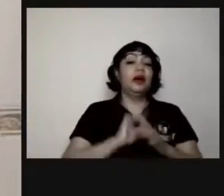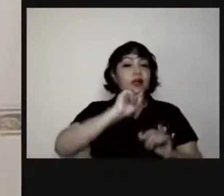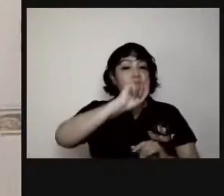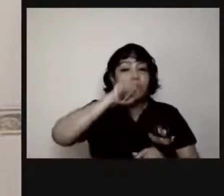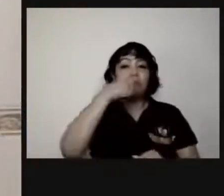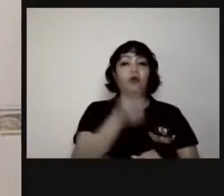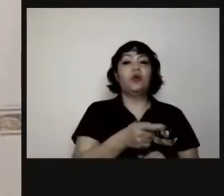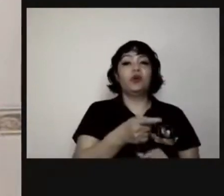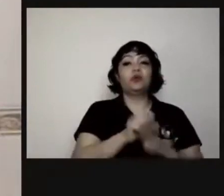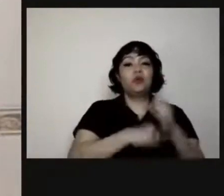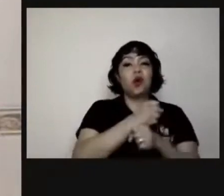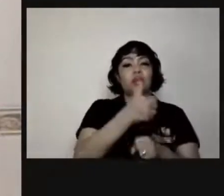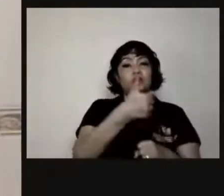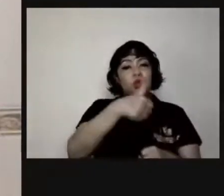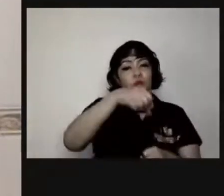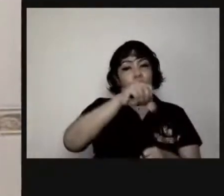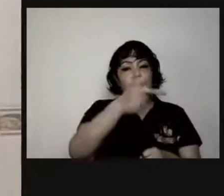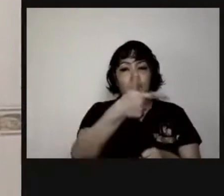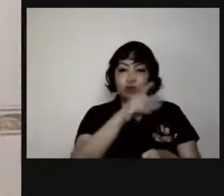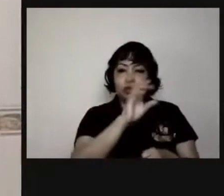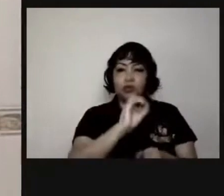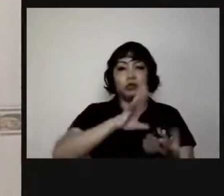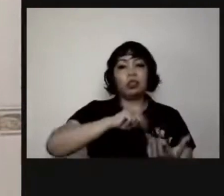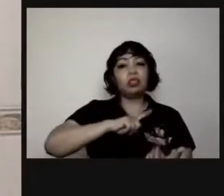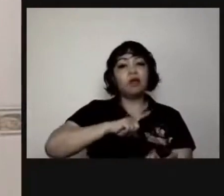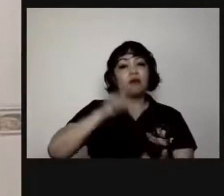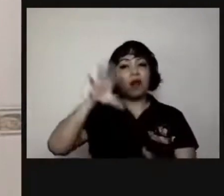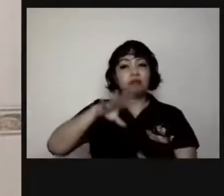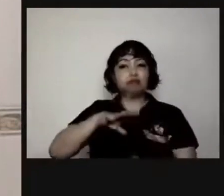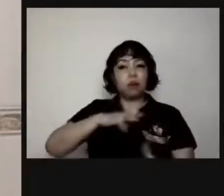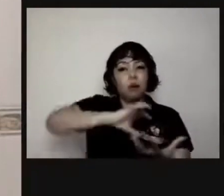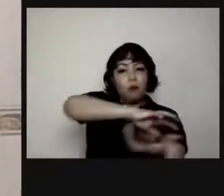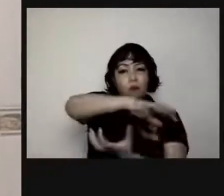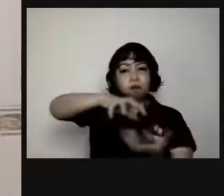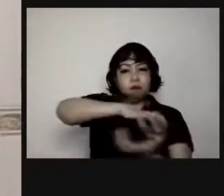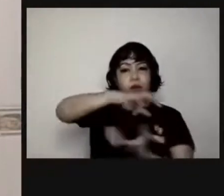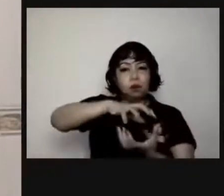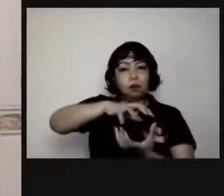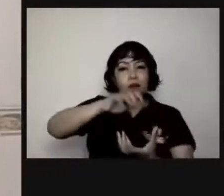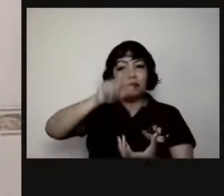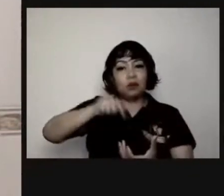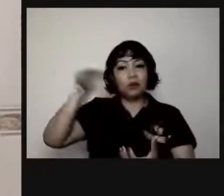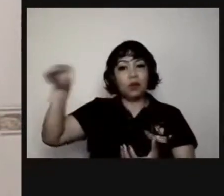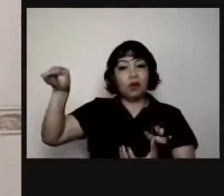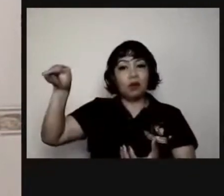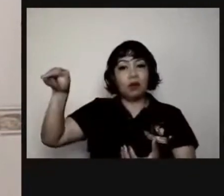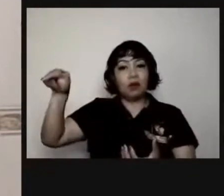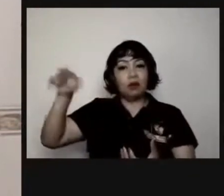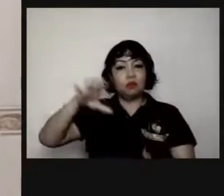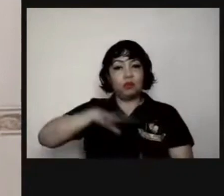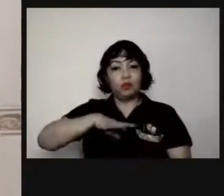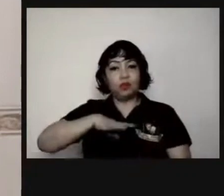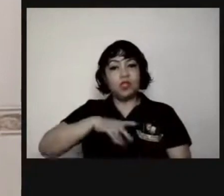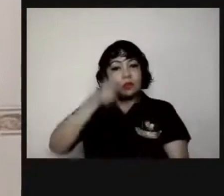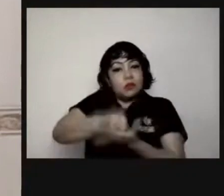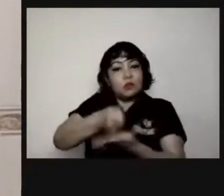a Revolução Liberal na cidade do Porto, e aí os portugueses exigiram a volta da família real. E assim